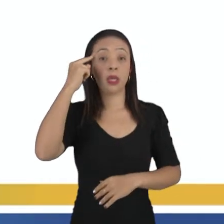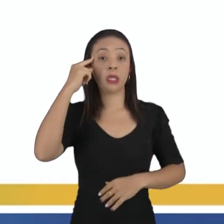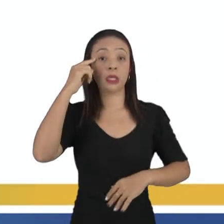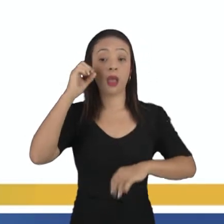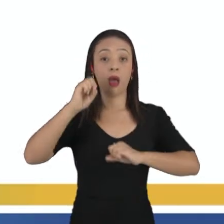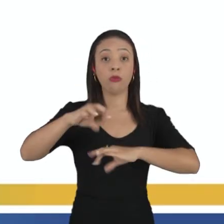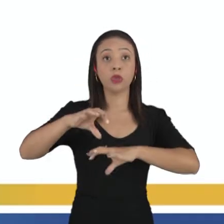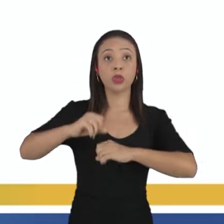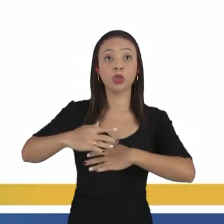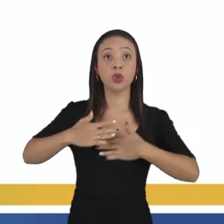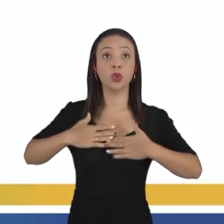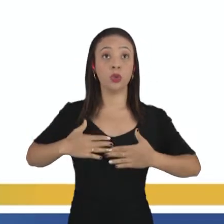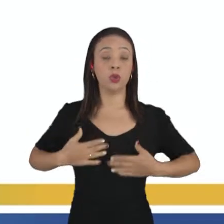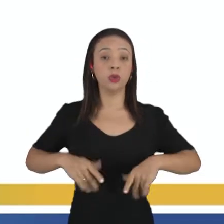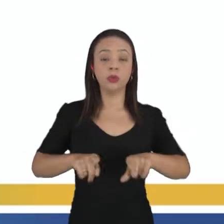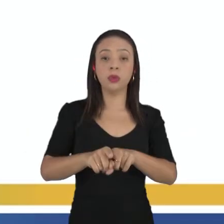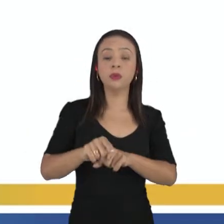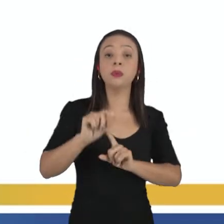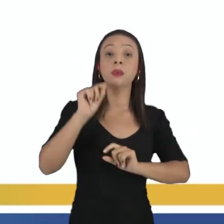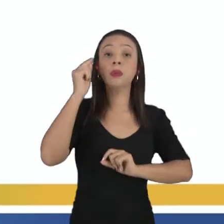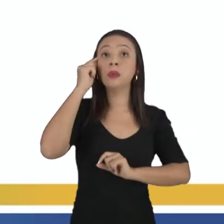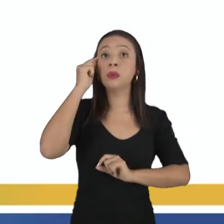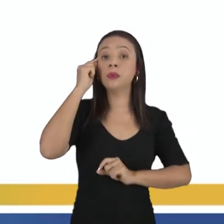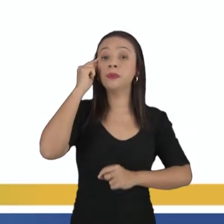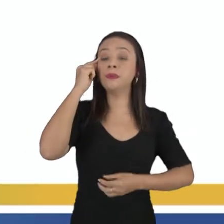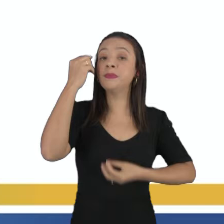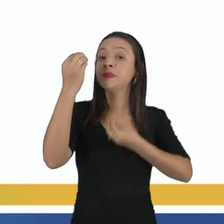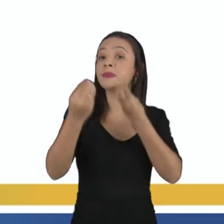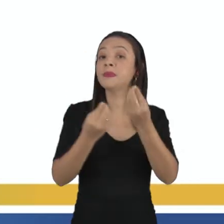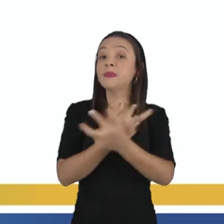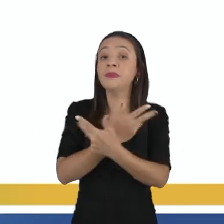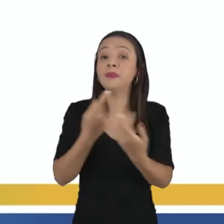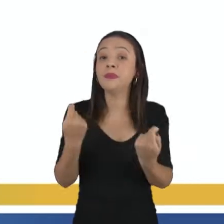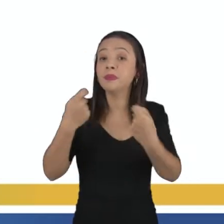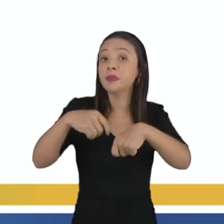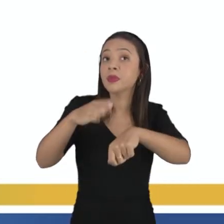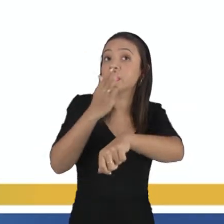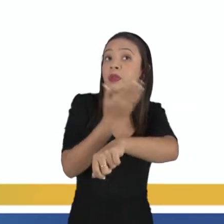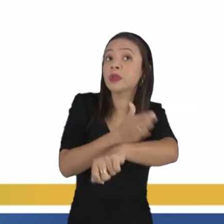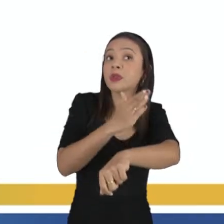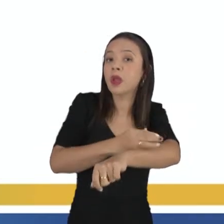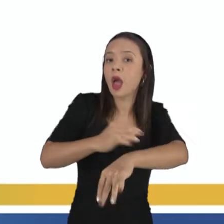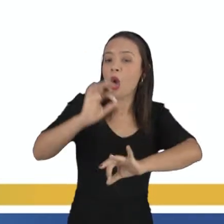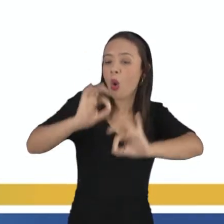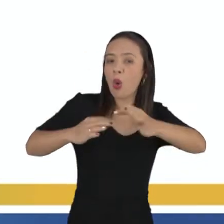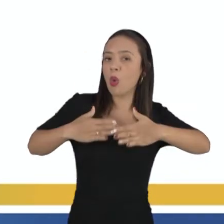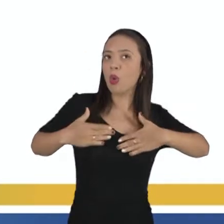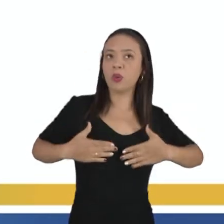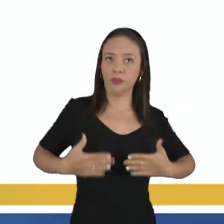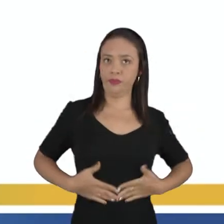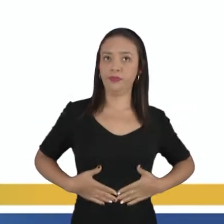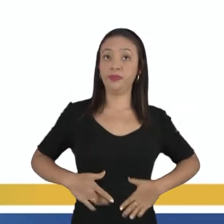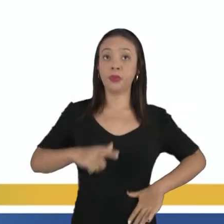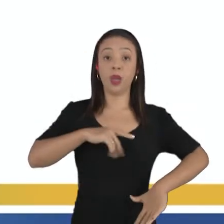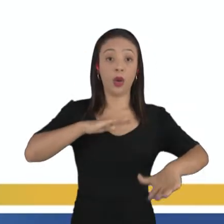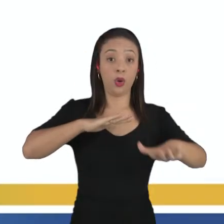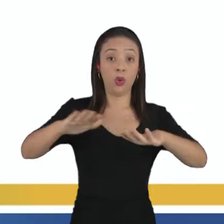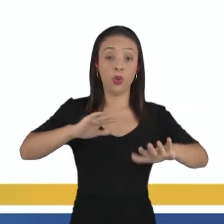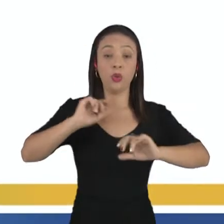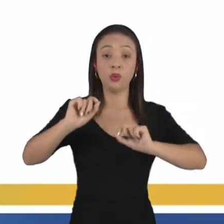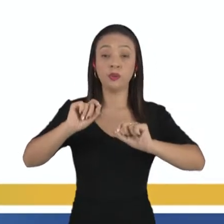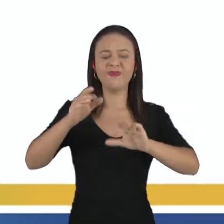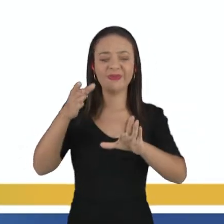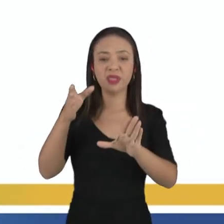é pensar os efeitos de diferentes práticas que os constituem, tendo o movimento